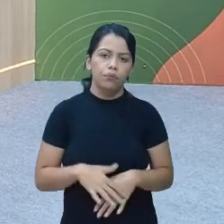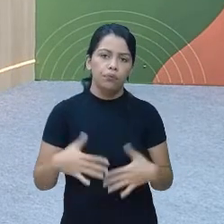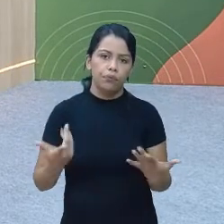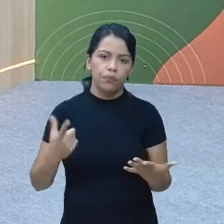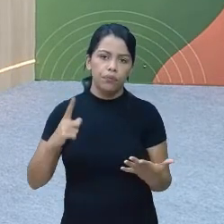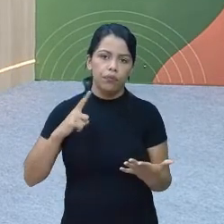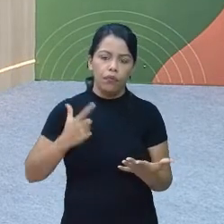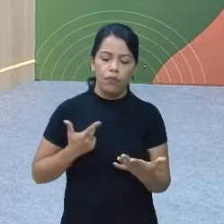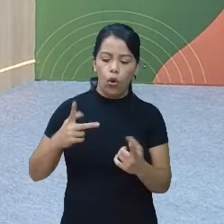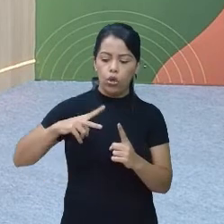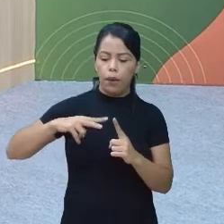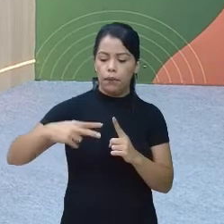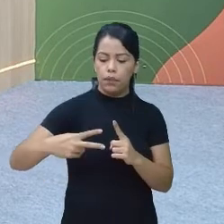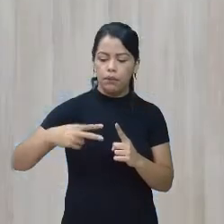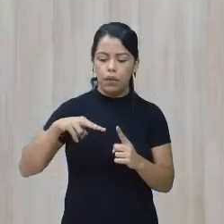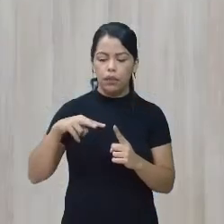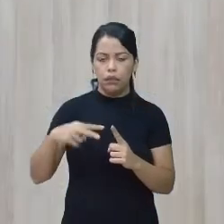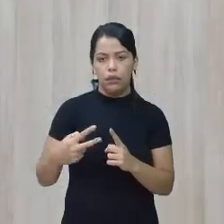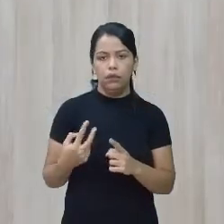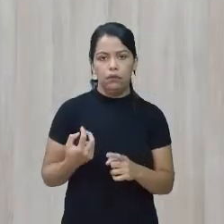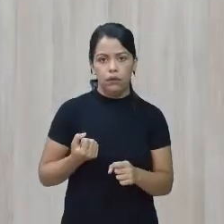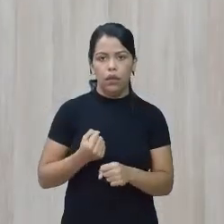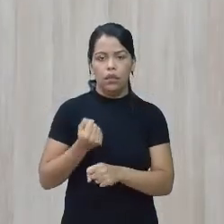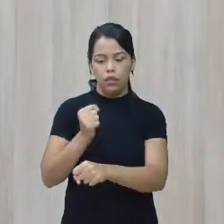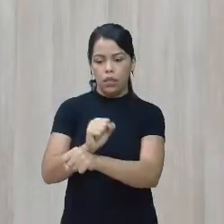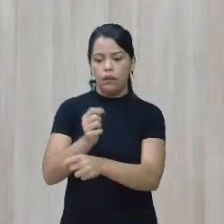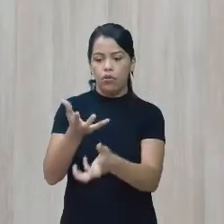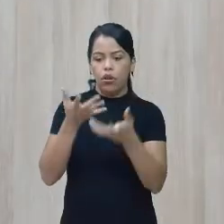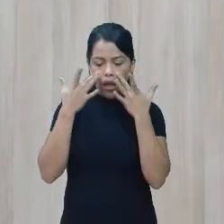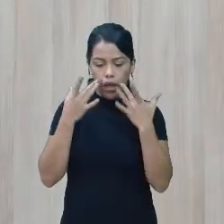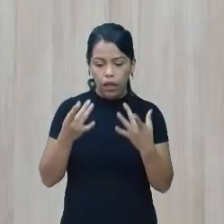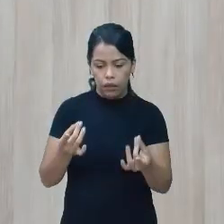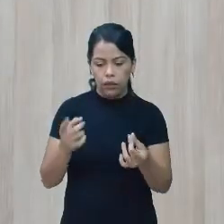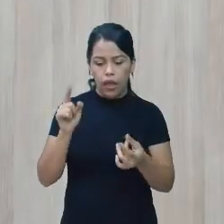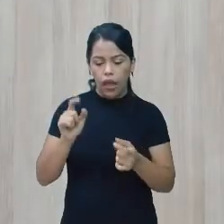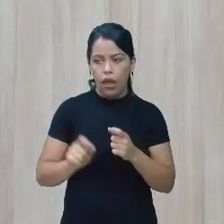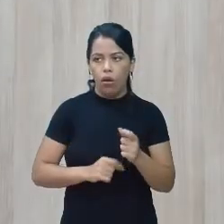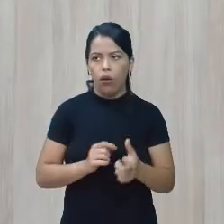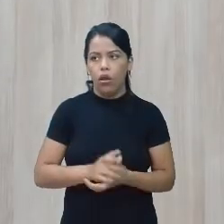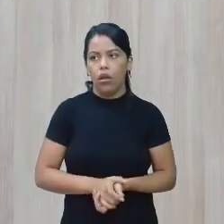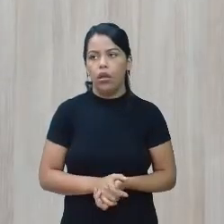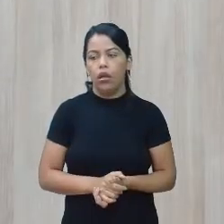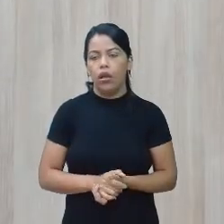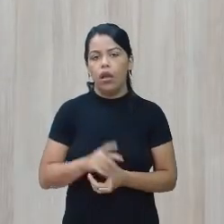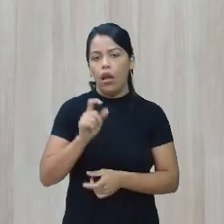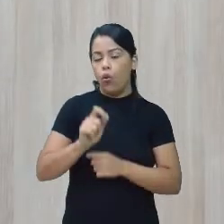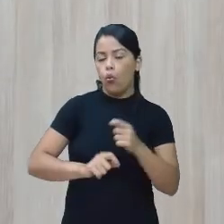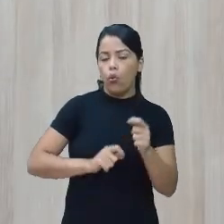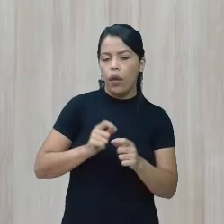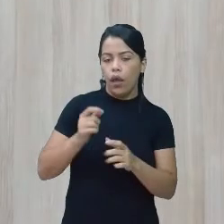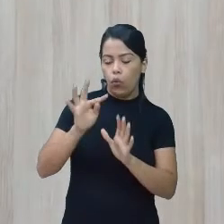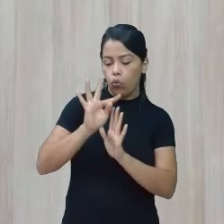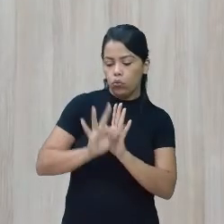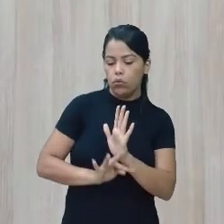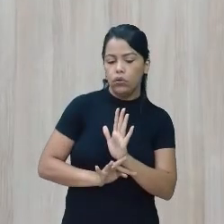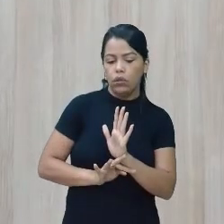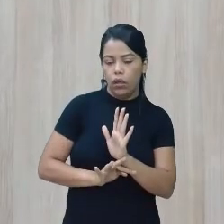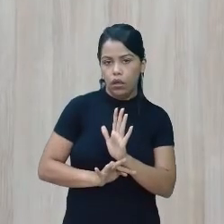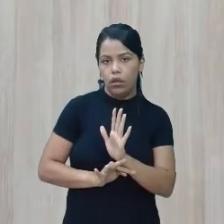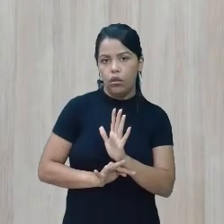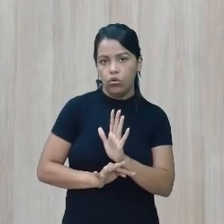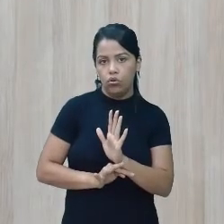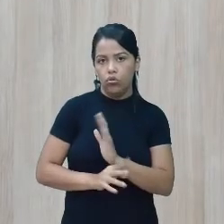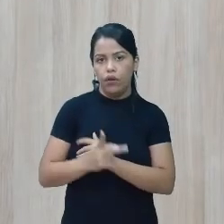outro aspecto dessa resistência que eu quero chamar a atenção. Na verdade, é um texto, um editorial, que está